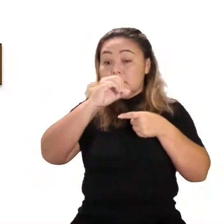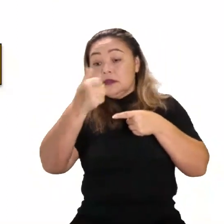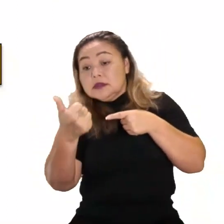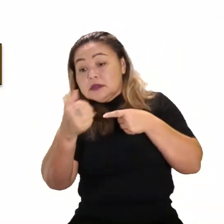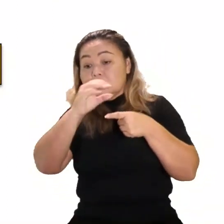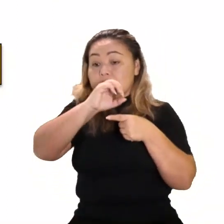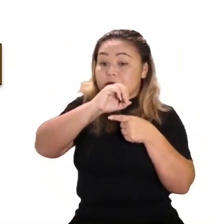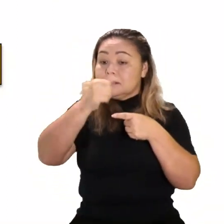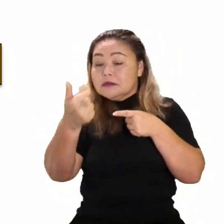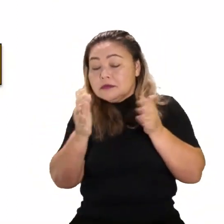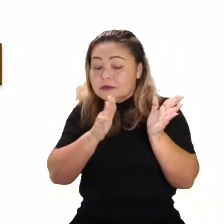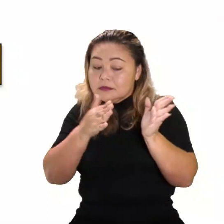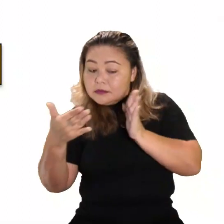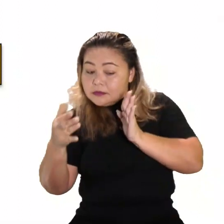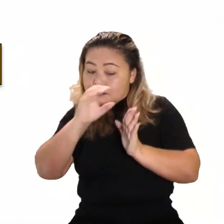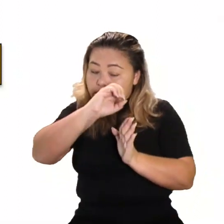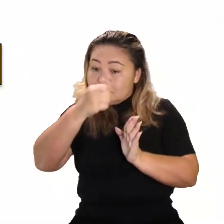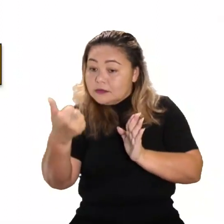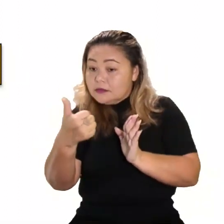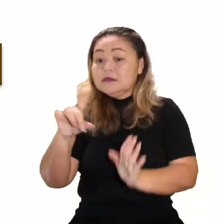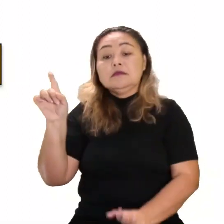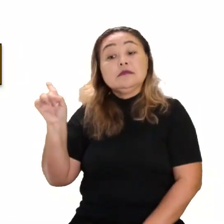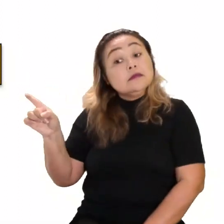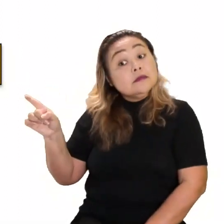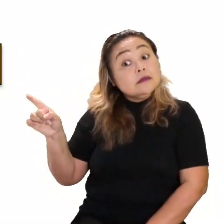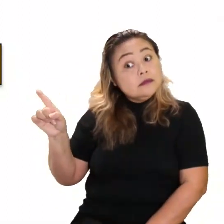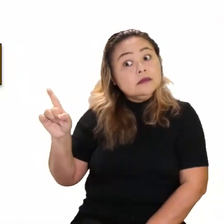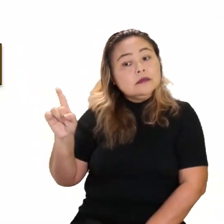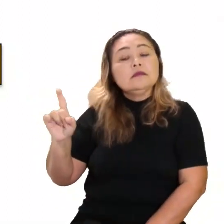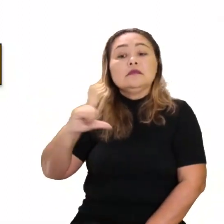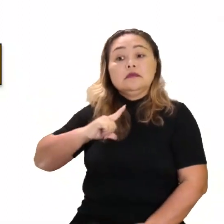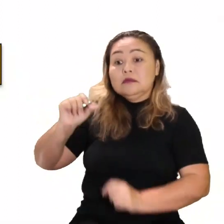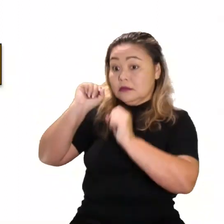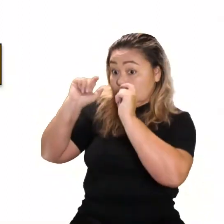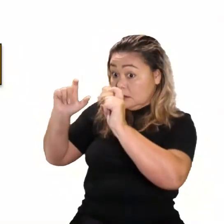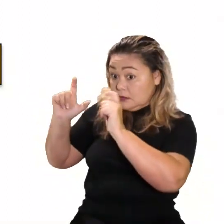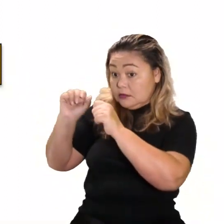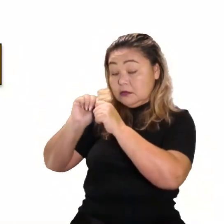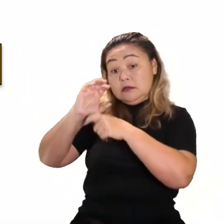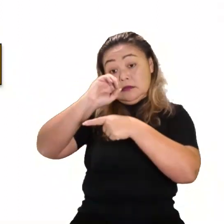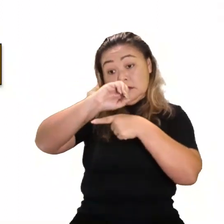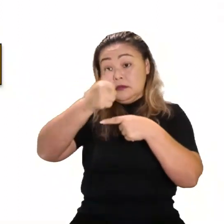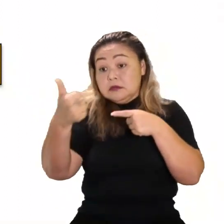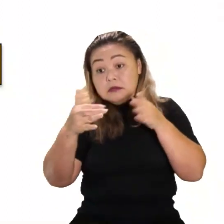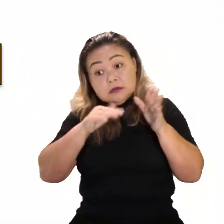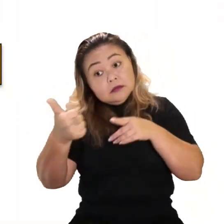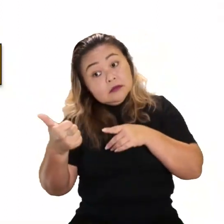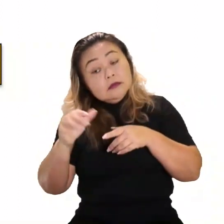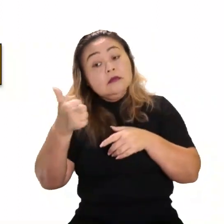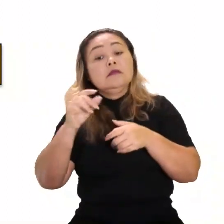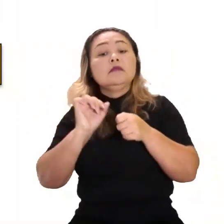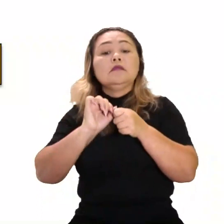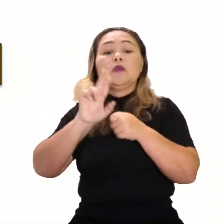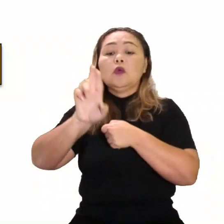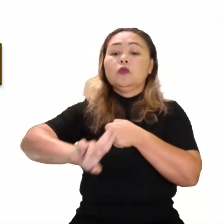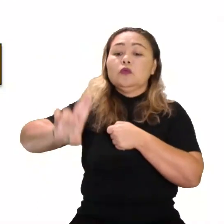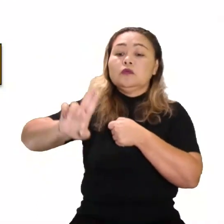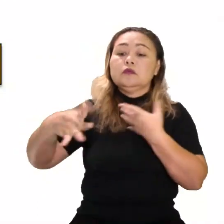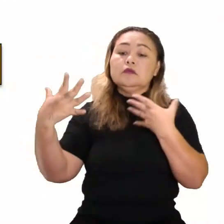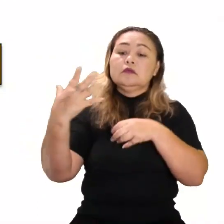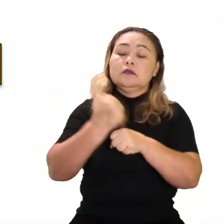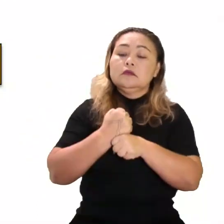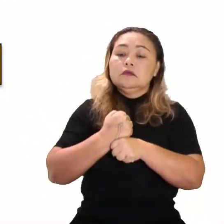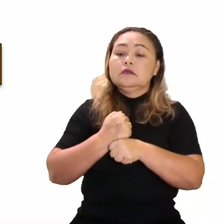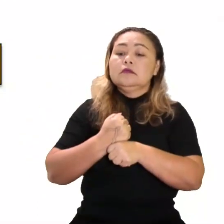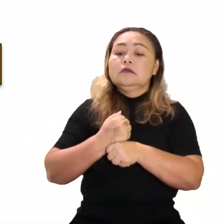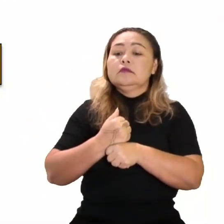1. Ah, então tem esse detalhezinho aí, né? Então fica atento. Se a razão estiver entre 0 e 1, a gente pode usar, então, a soma dos